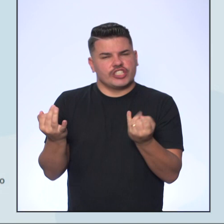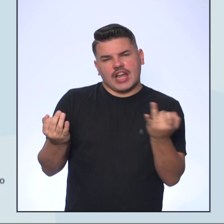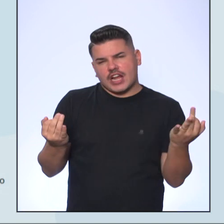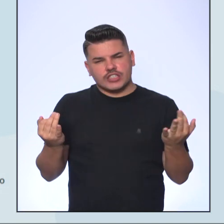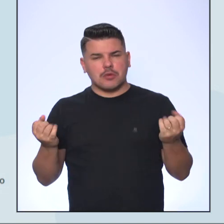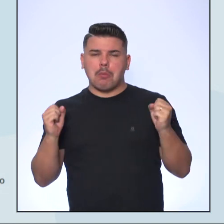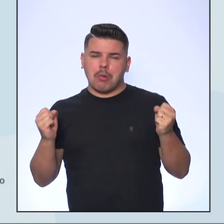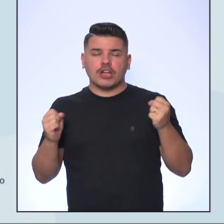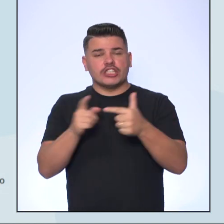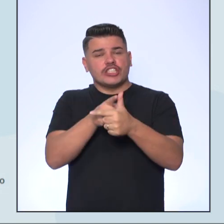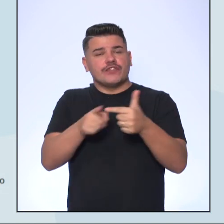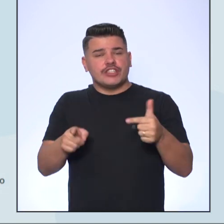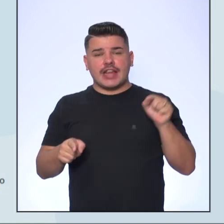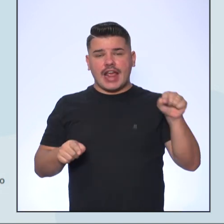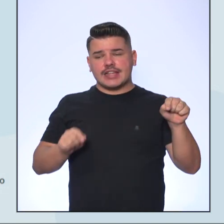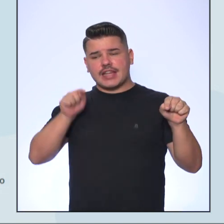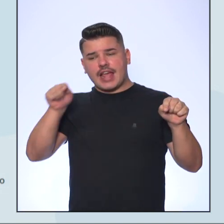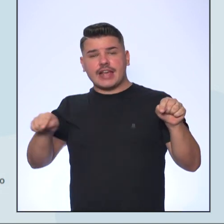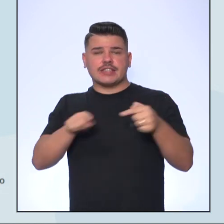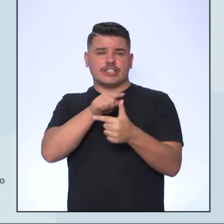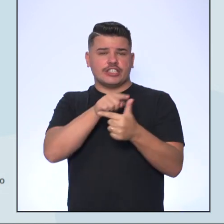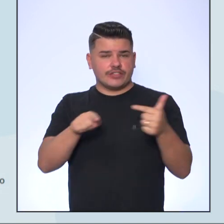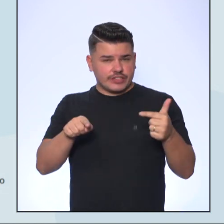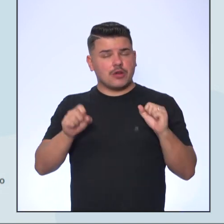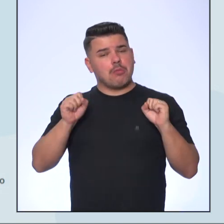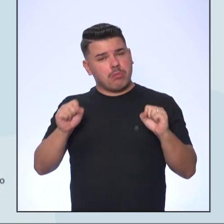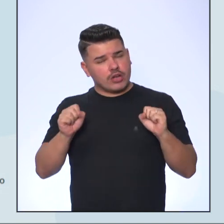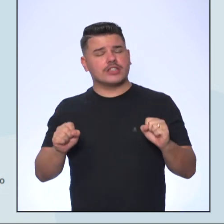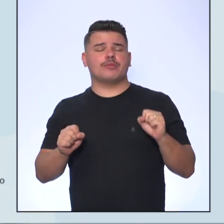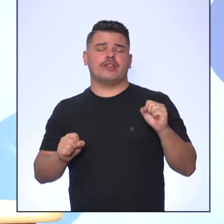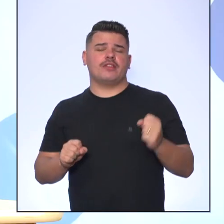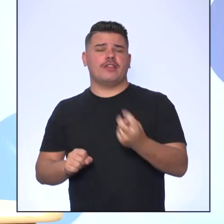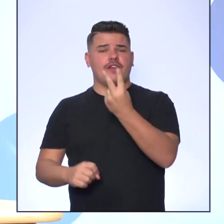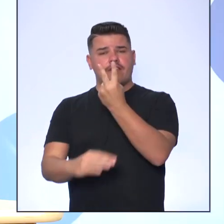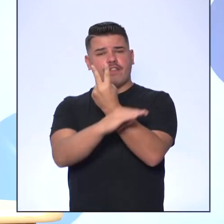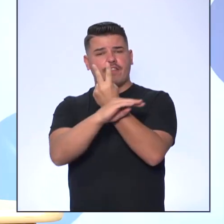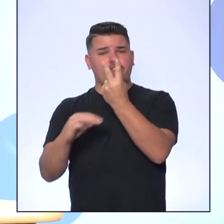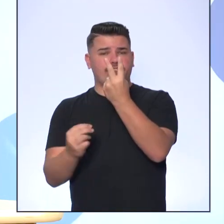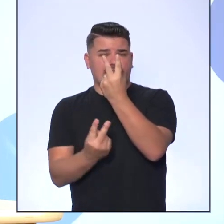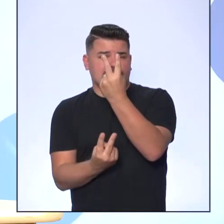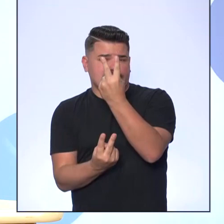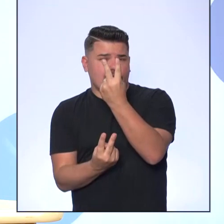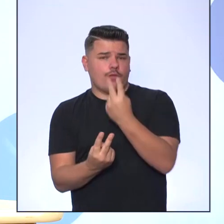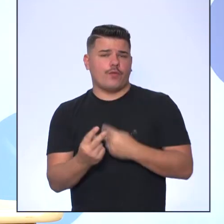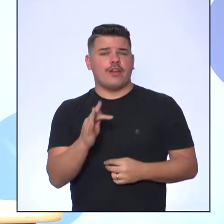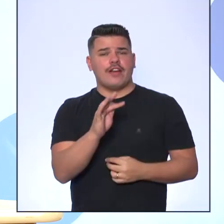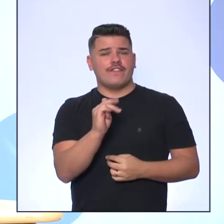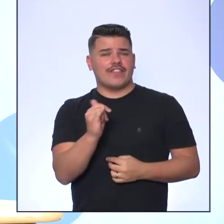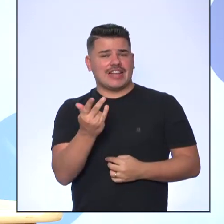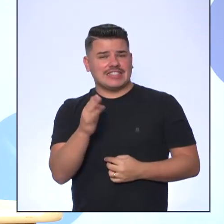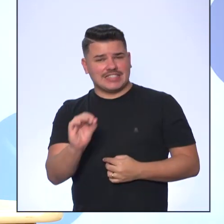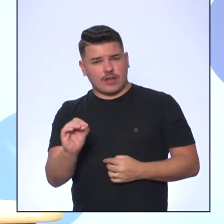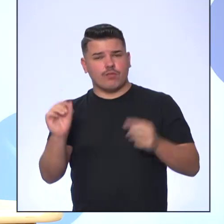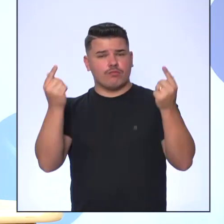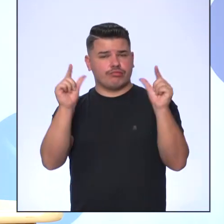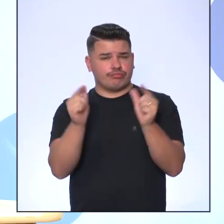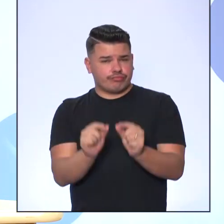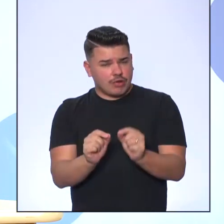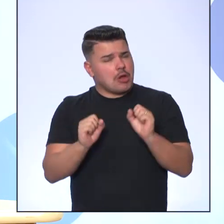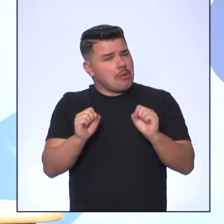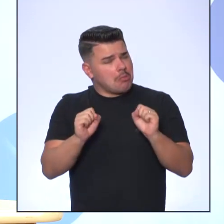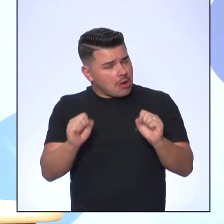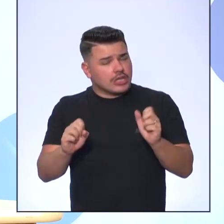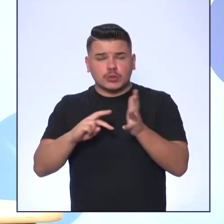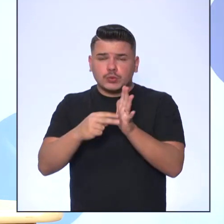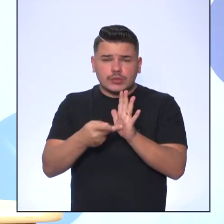uma fração. Então, ela é simbolizada através de uma fração. Ela é simbolizada através dessa divisão, né? Então,